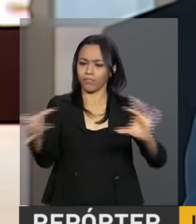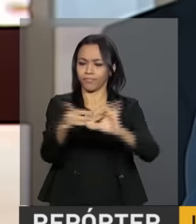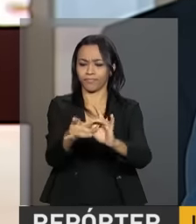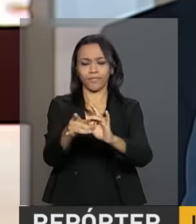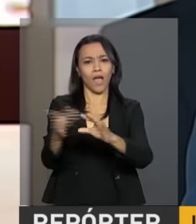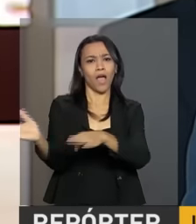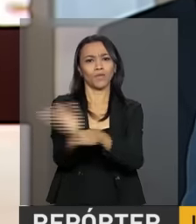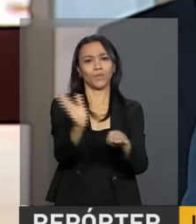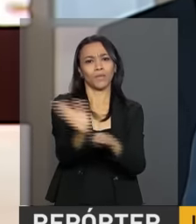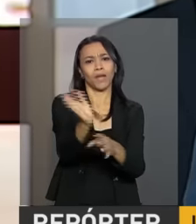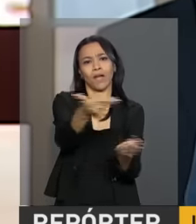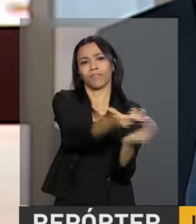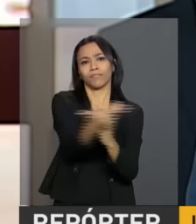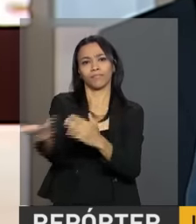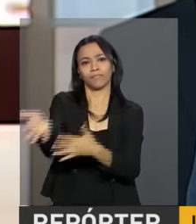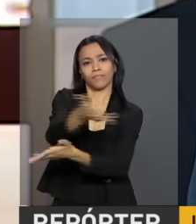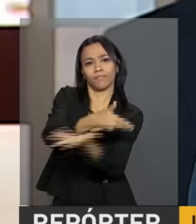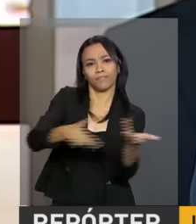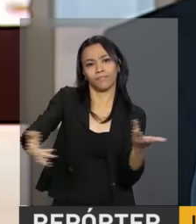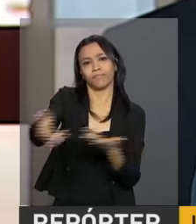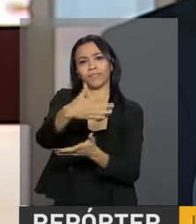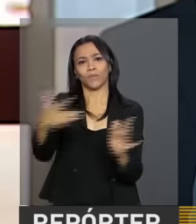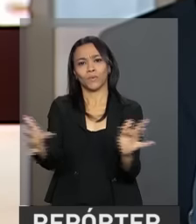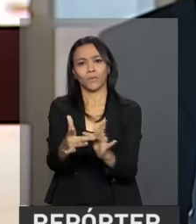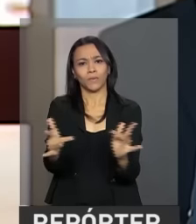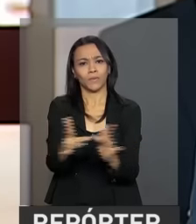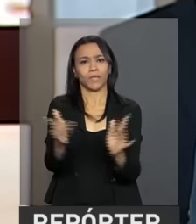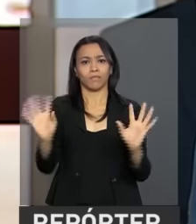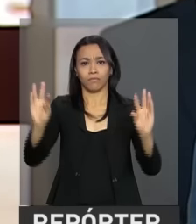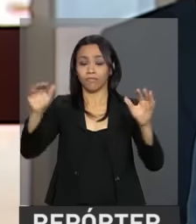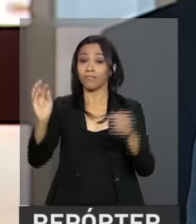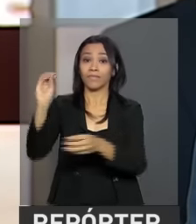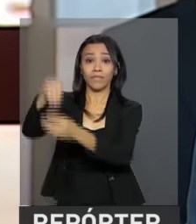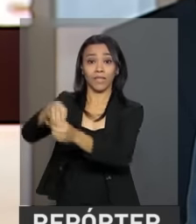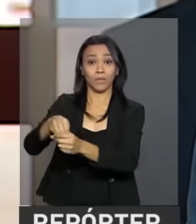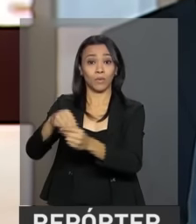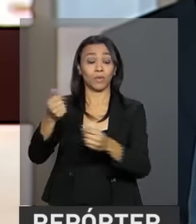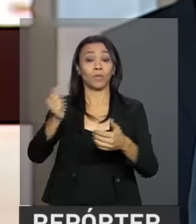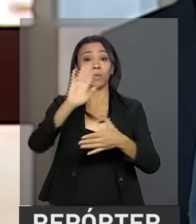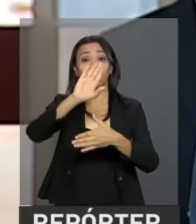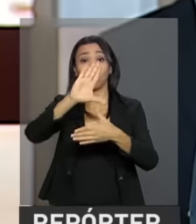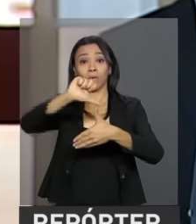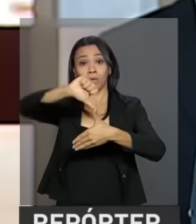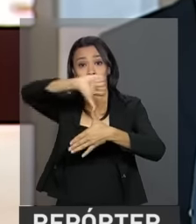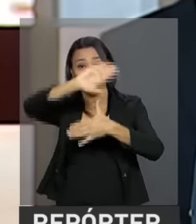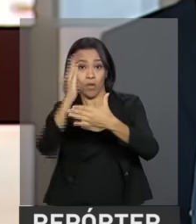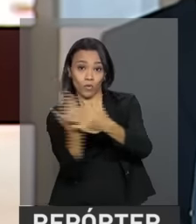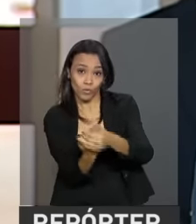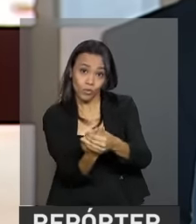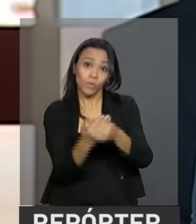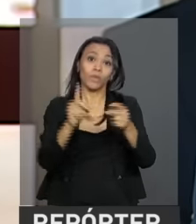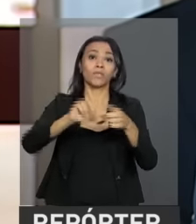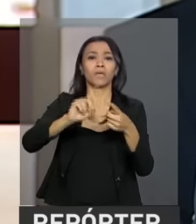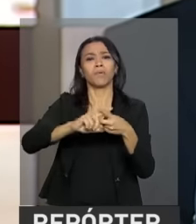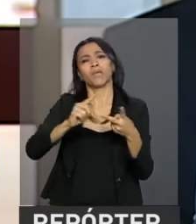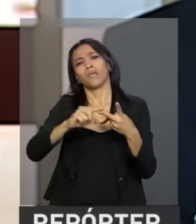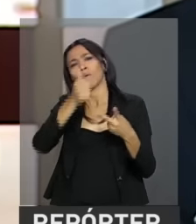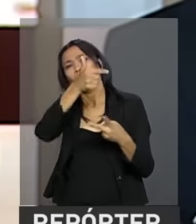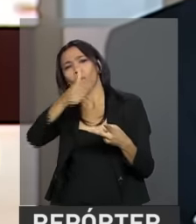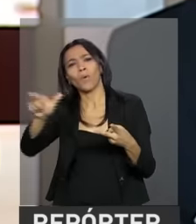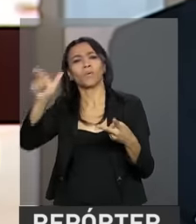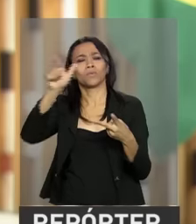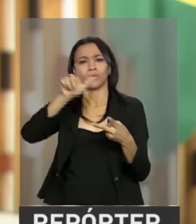países y también ampliar a conexión interna dentro do Mercosul e do Mercosul com o resto do